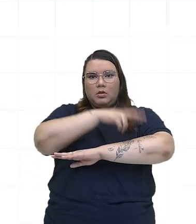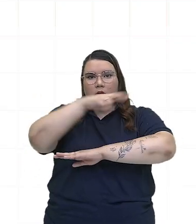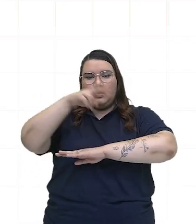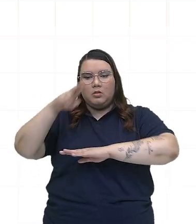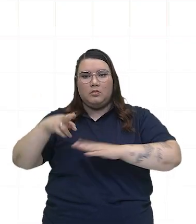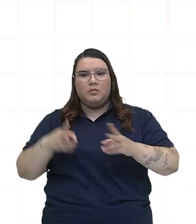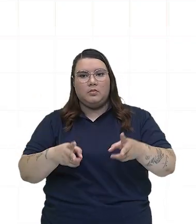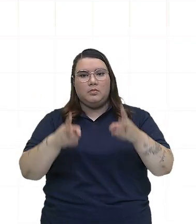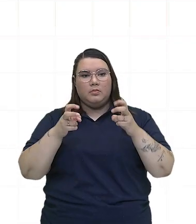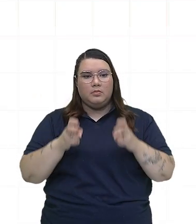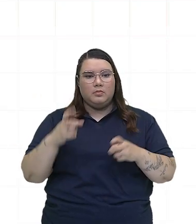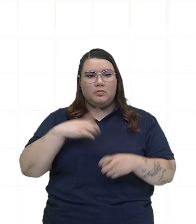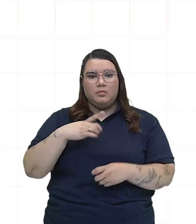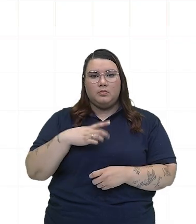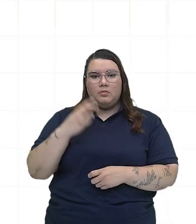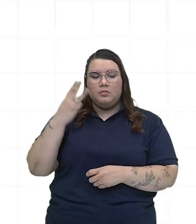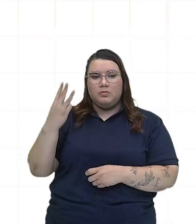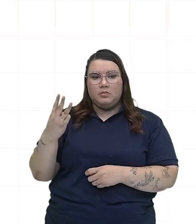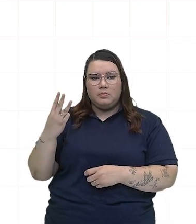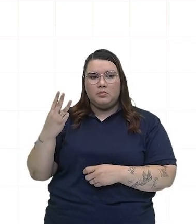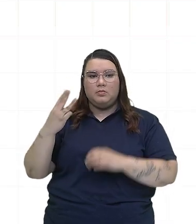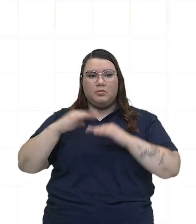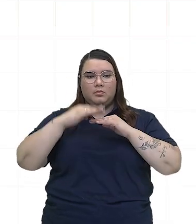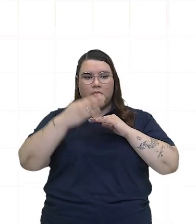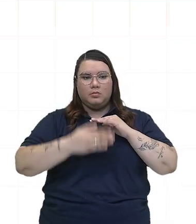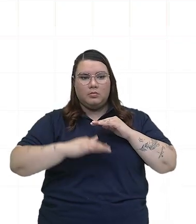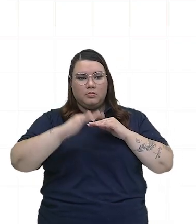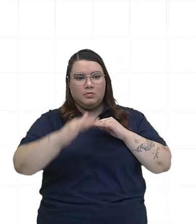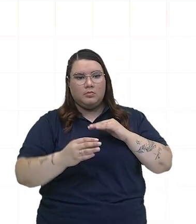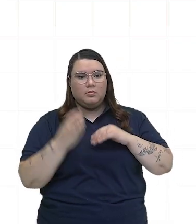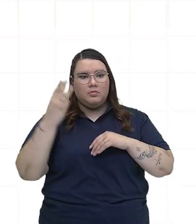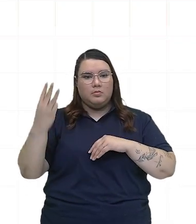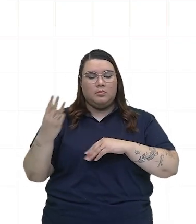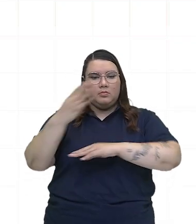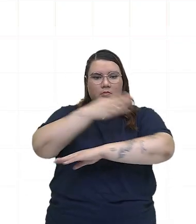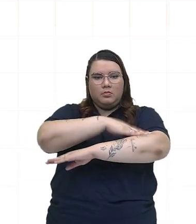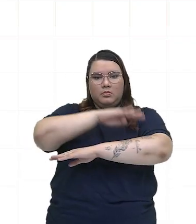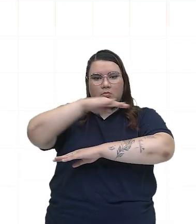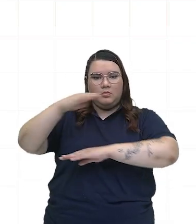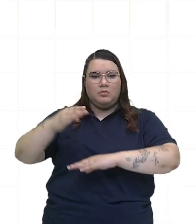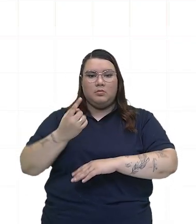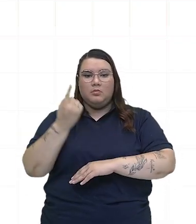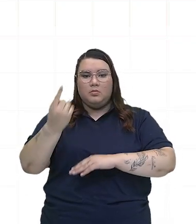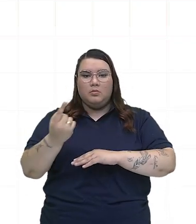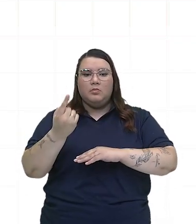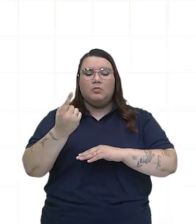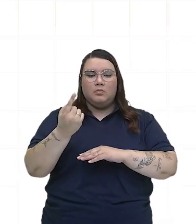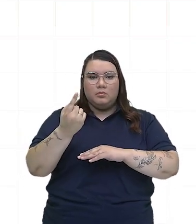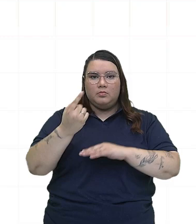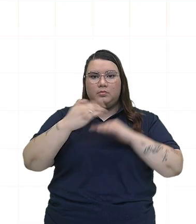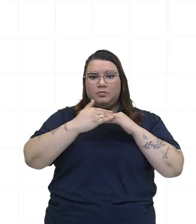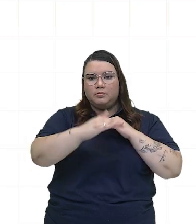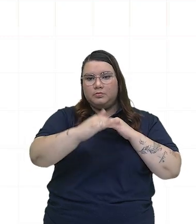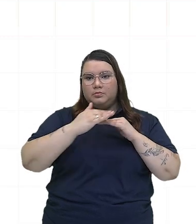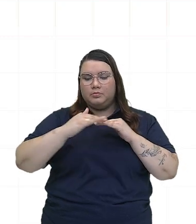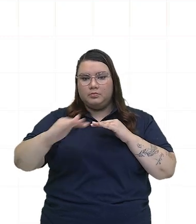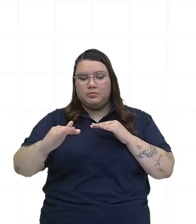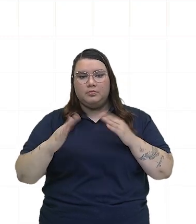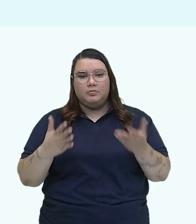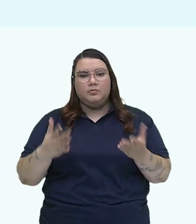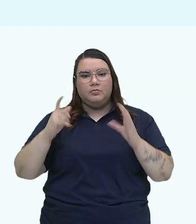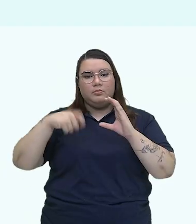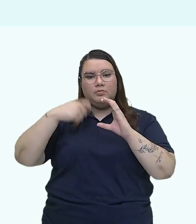onde a gente vai verificar 3 depressões, 3 planaltos e uma planície. Aí a gente verifica